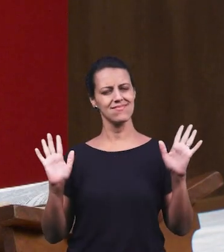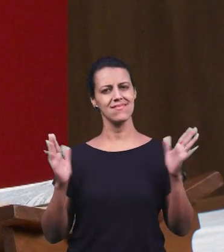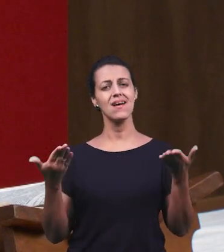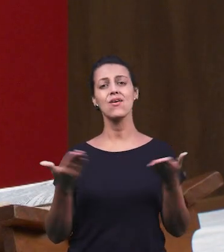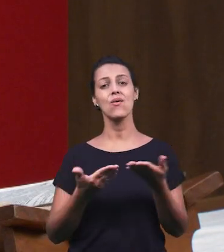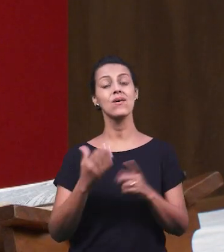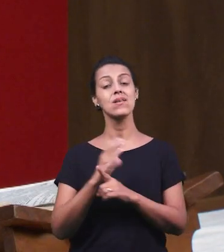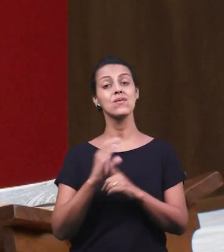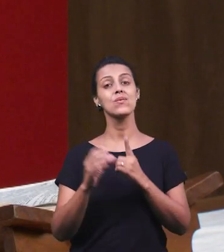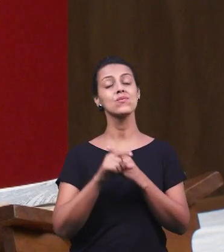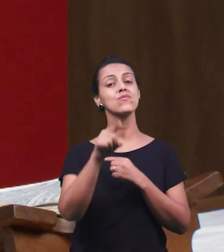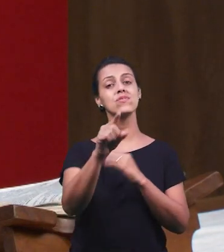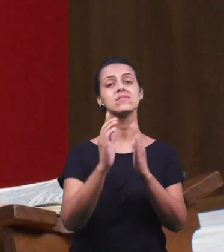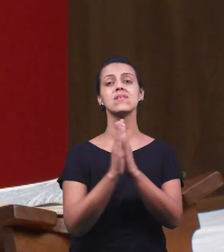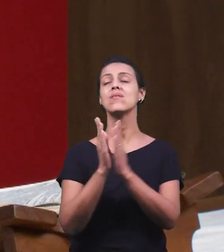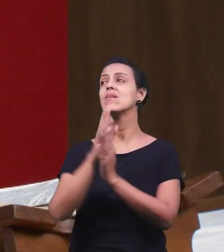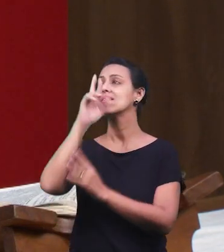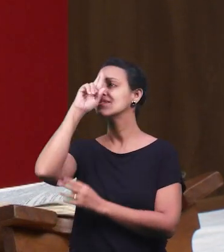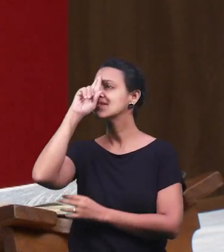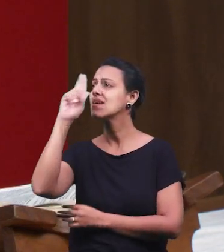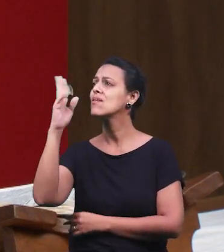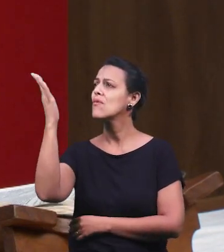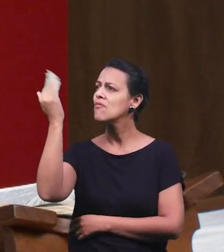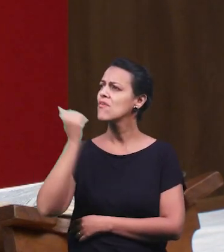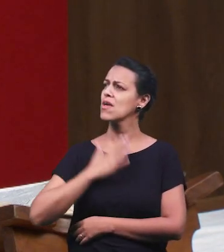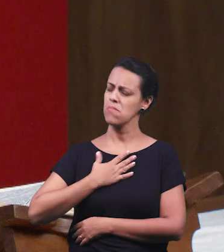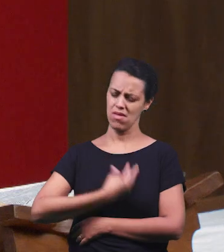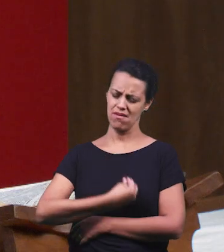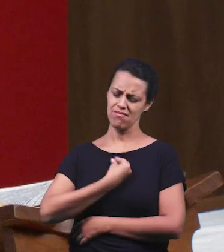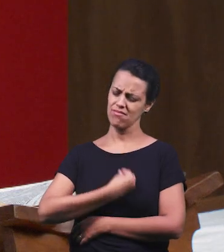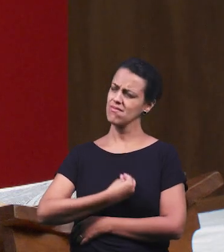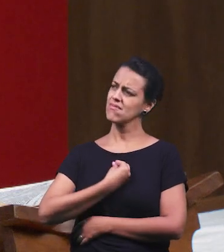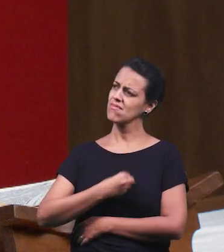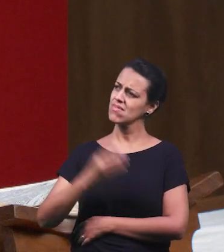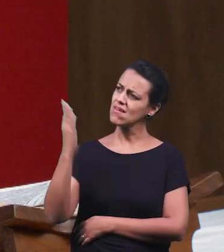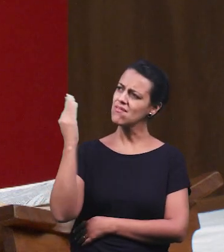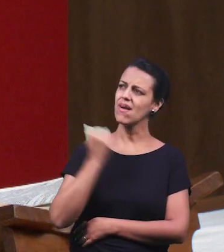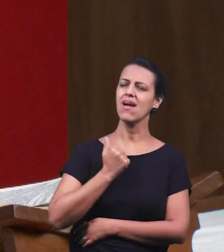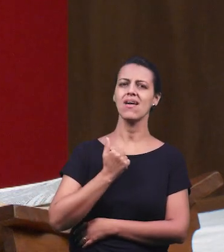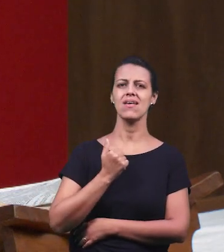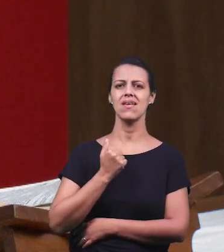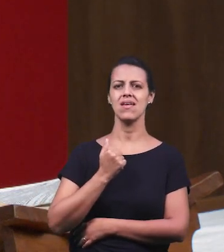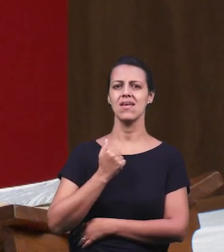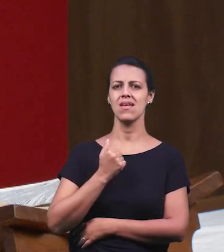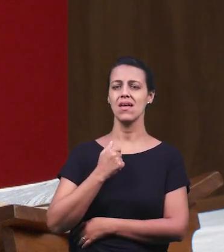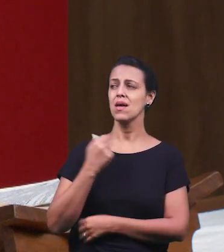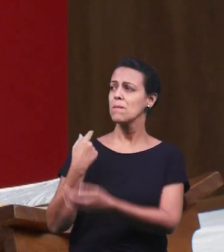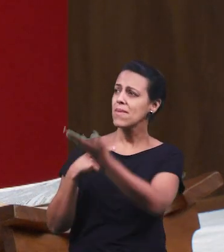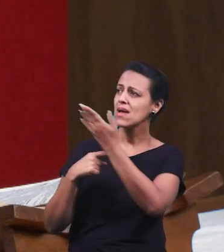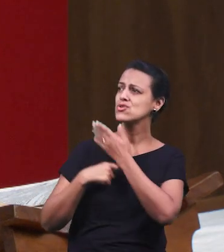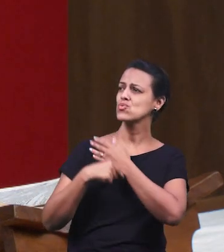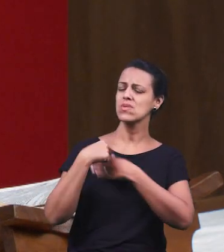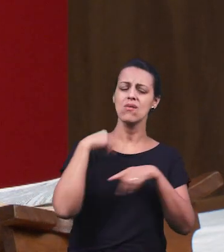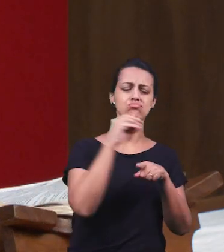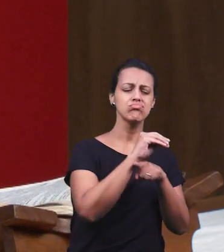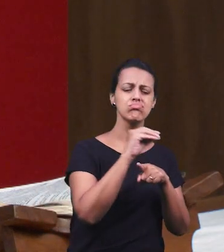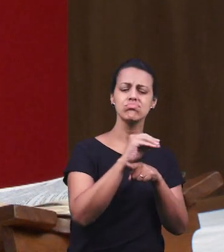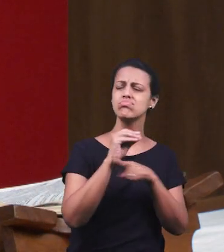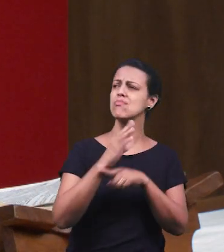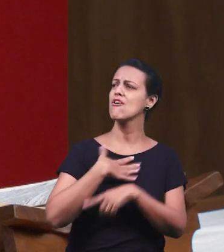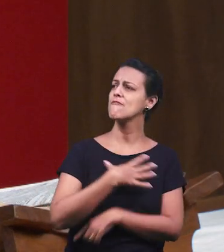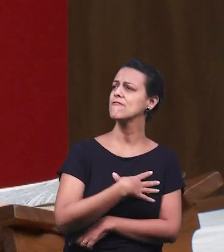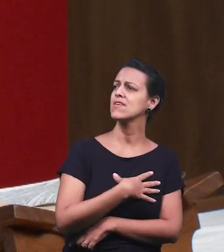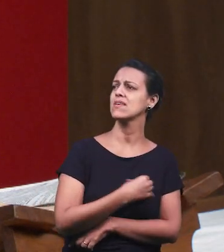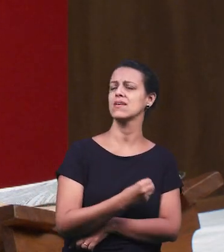na minha casa. Senhor, participa da criação dos meus filhos. Senhor, faz parte do meu casamento